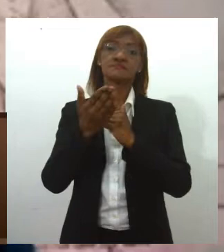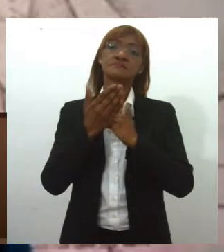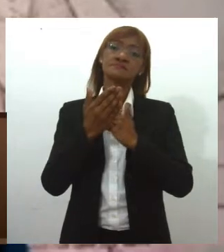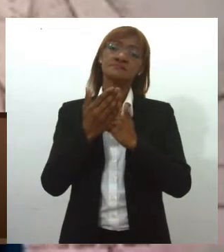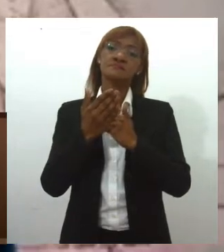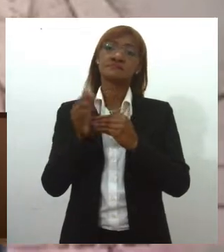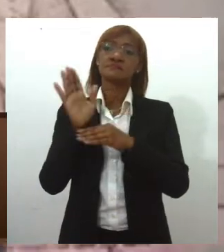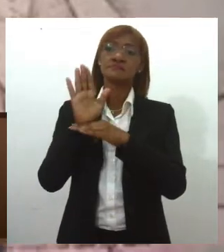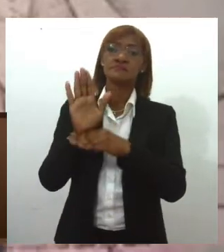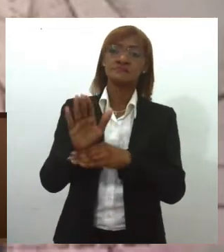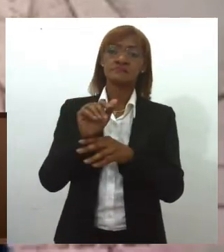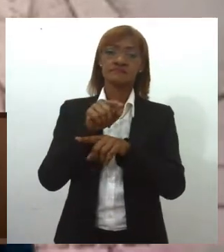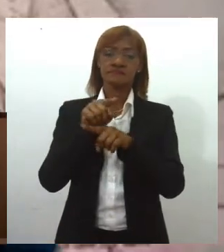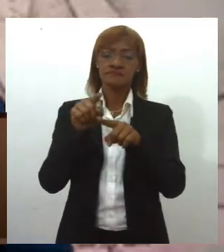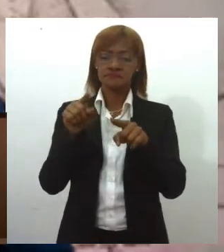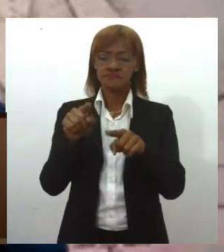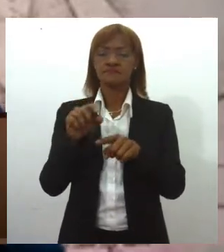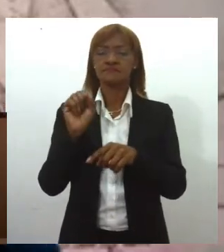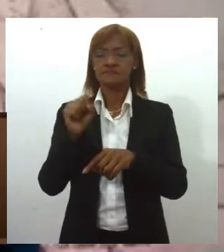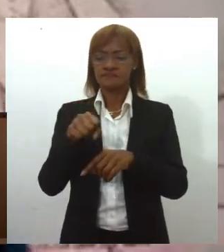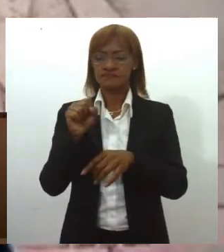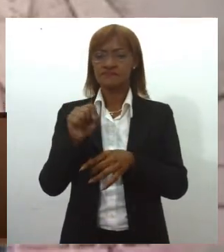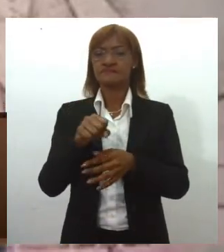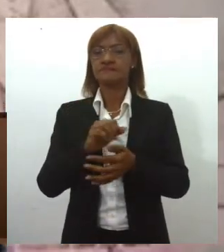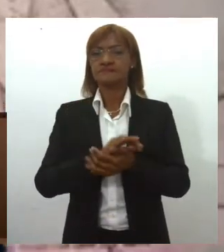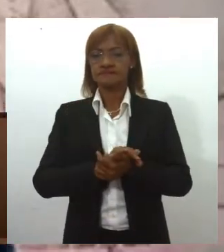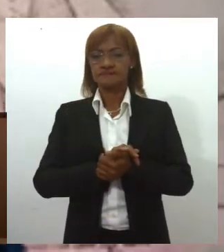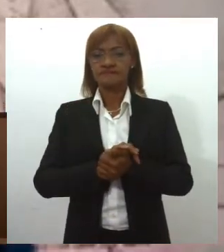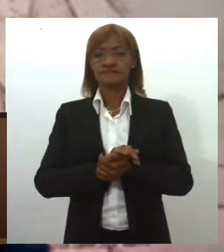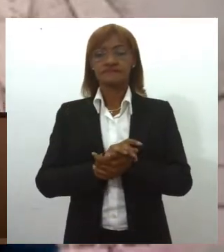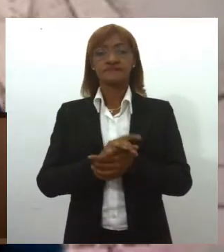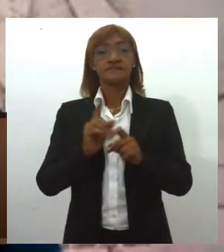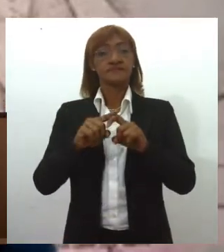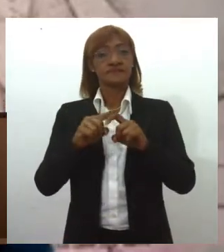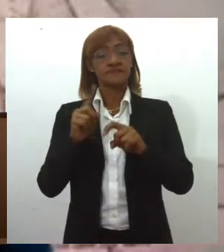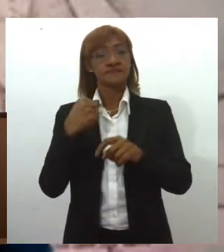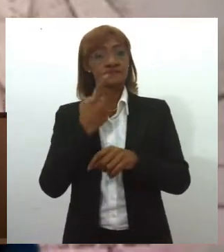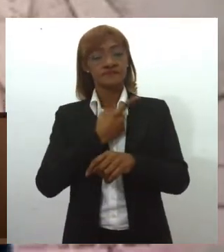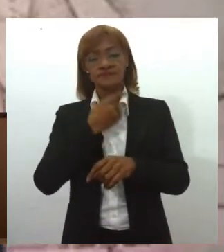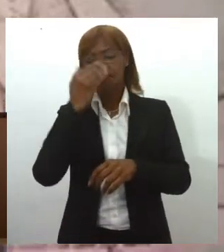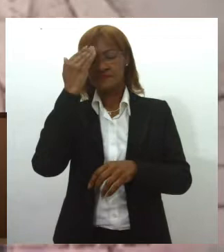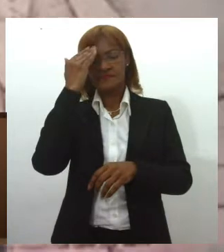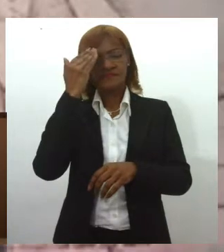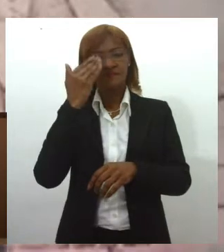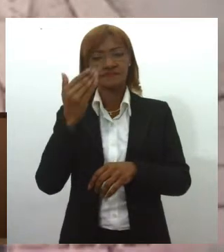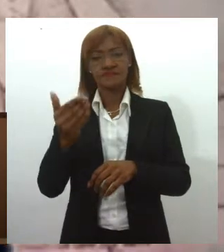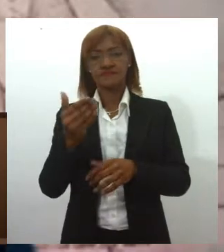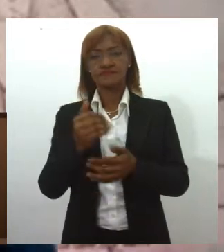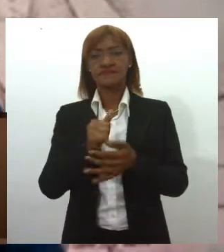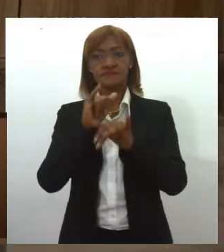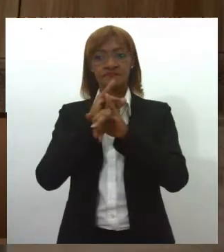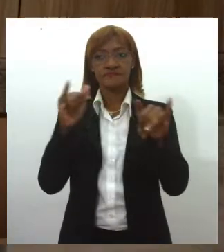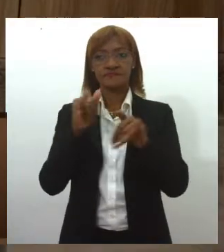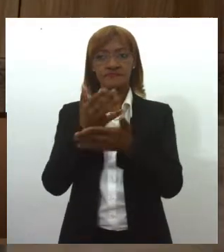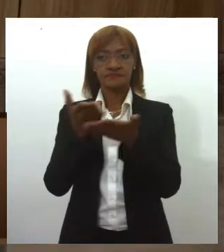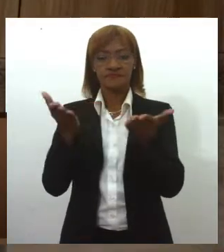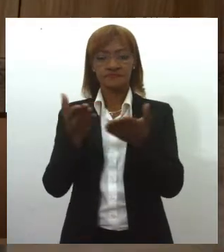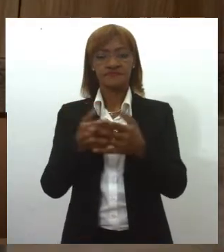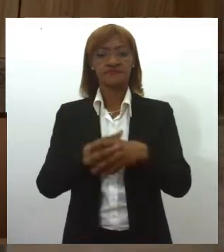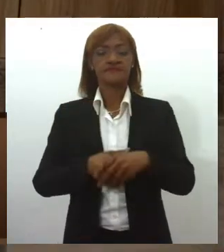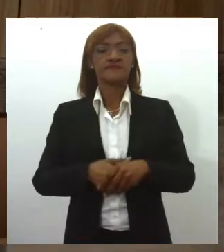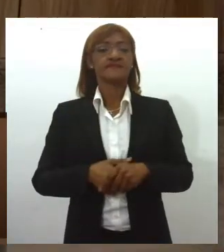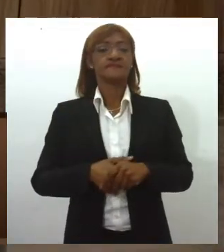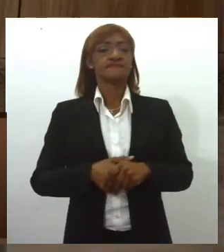pessoas, isso tem ajudado bastante e nós, médicos, agradecemos bastante esse empenho de vocês. Existe algum fator